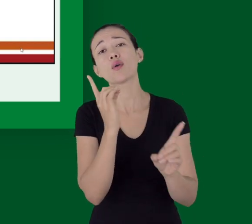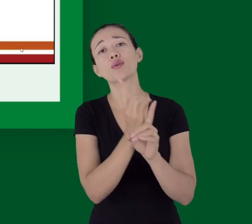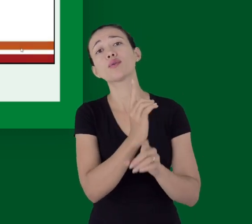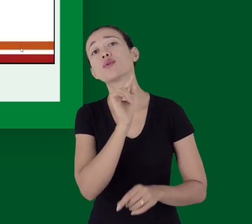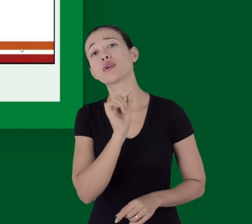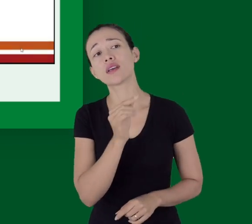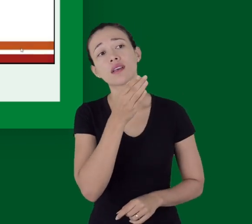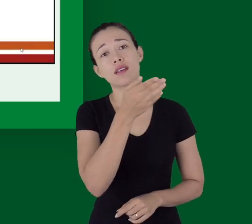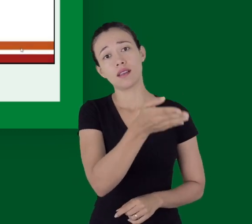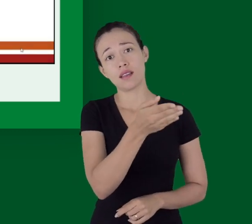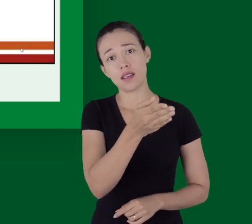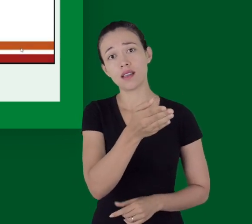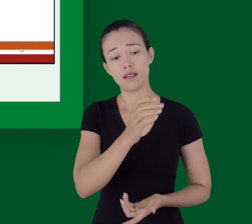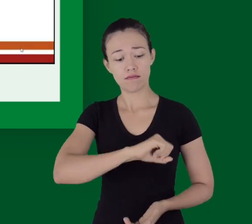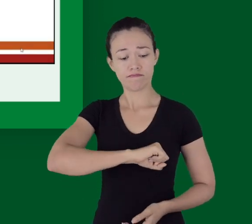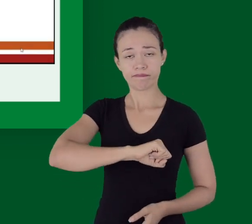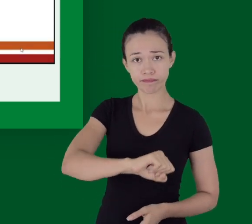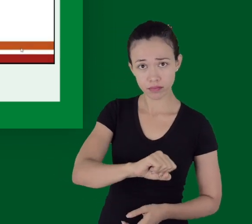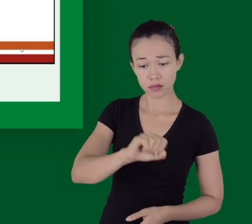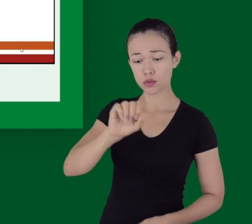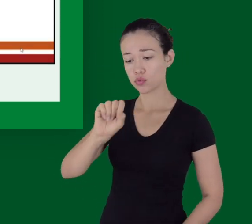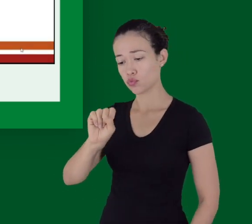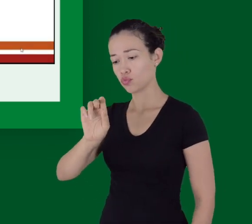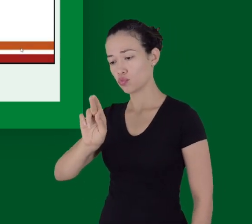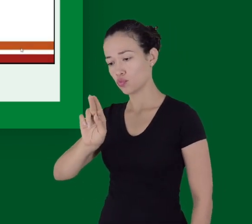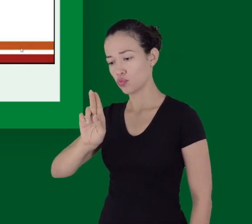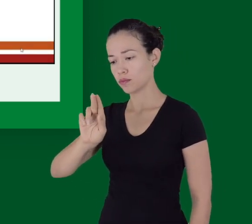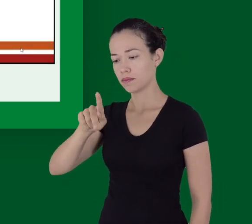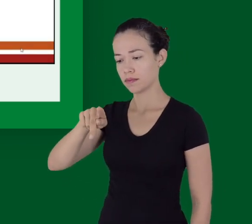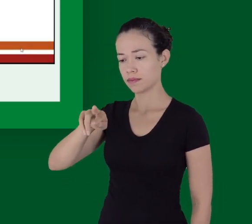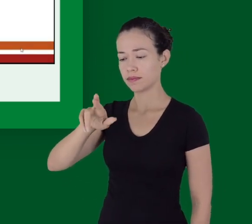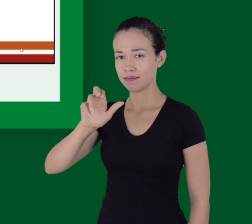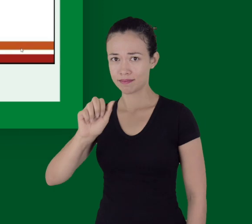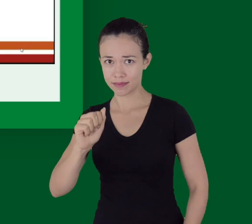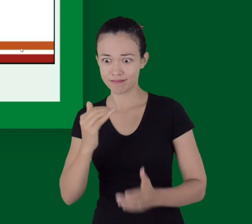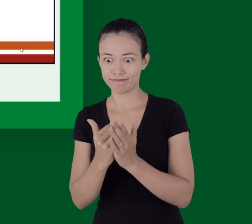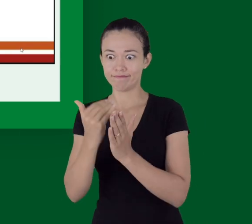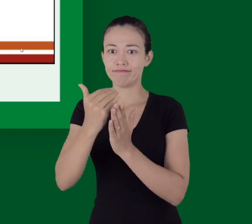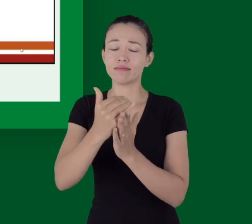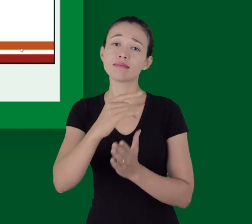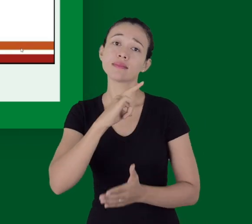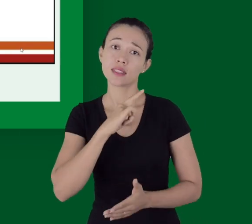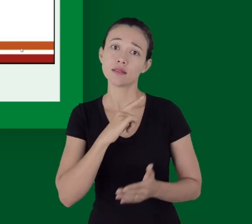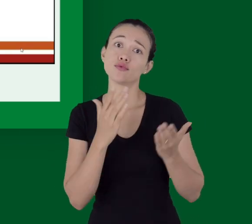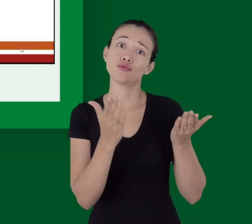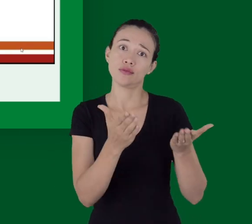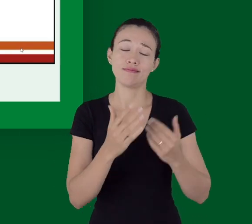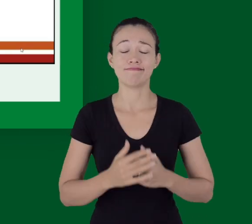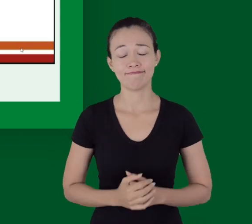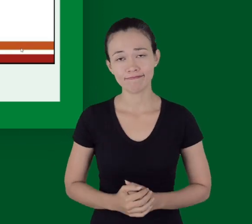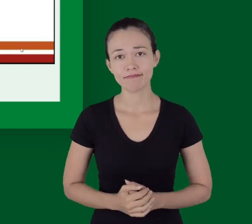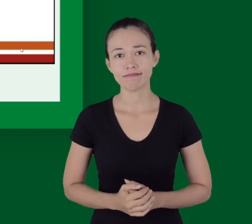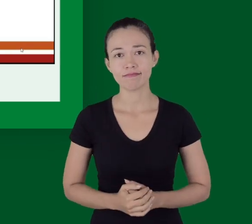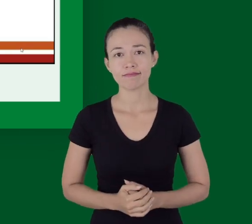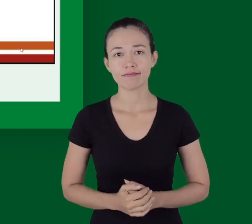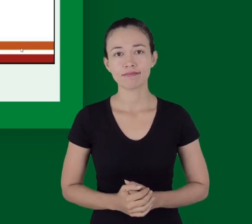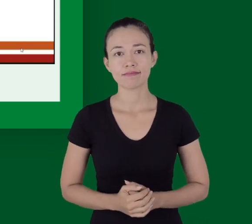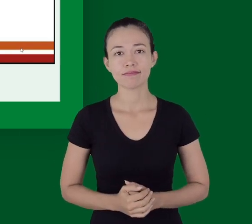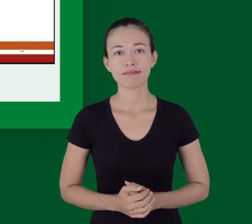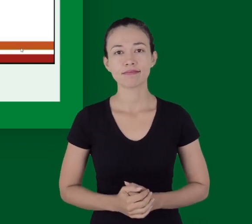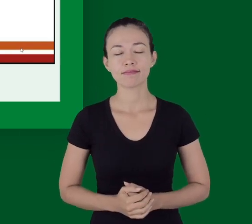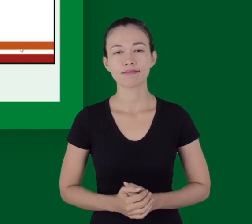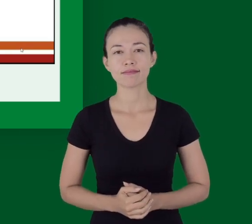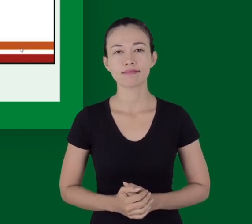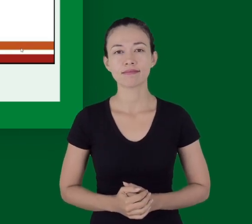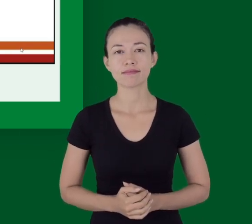Se for, qual a diferença, então, da angina instável e do infarto sem supra? Os 2 pacientes vão ter dor no peito,